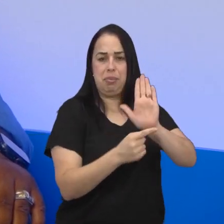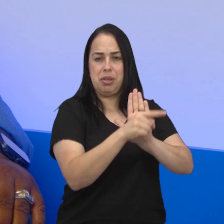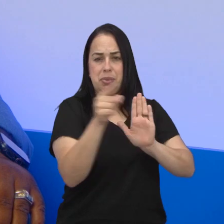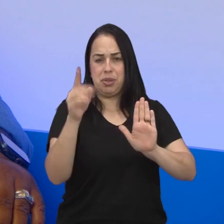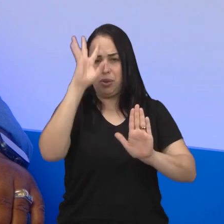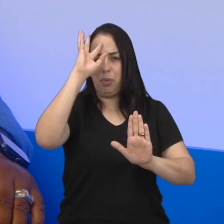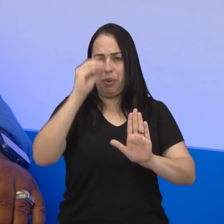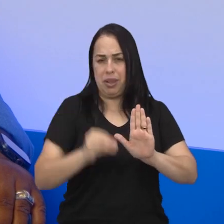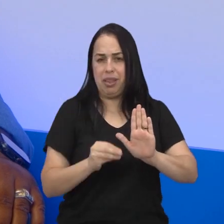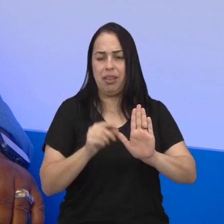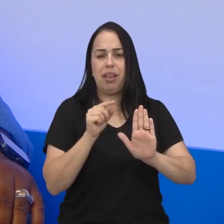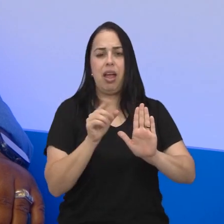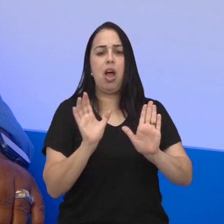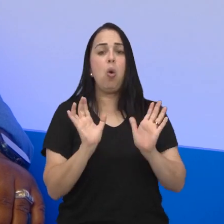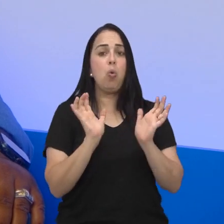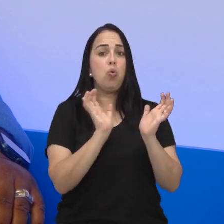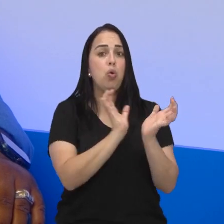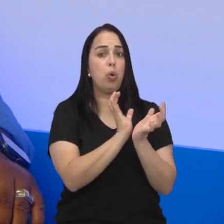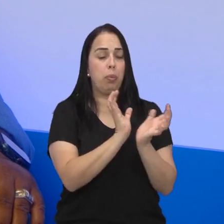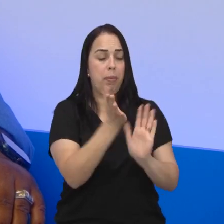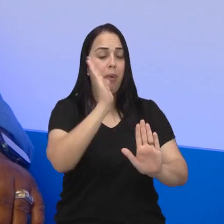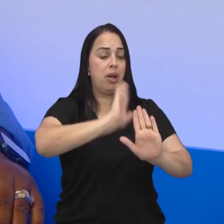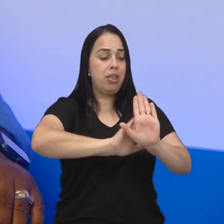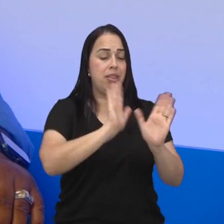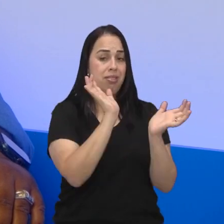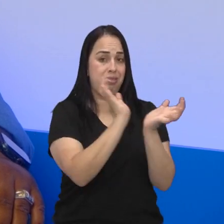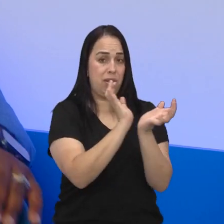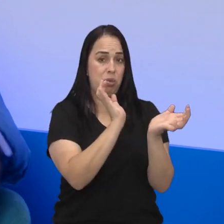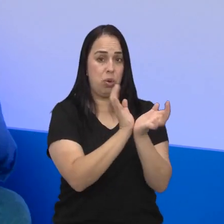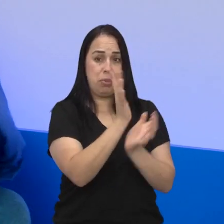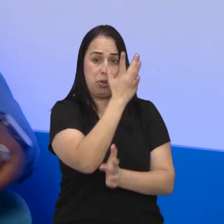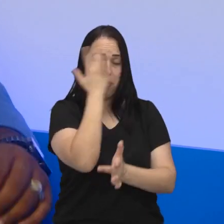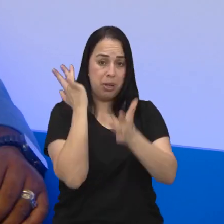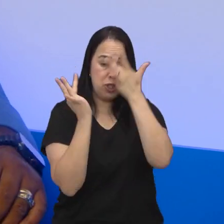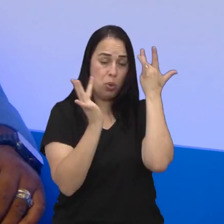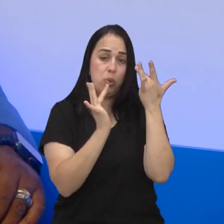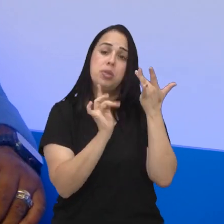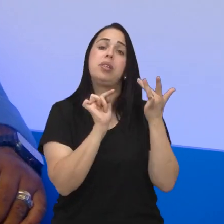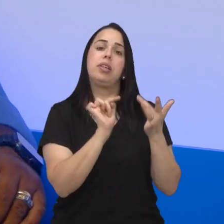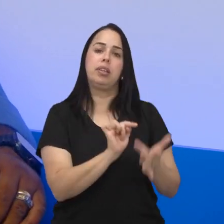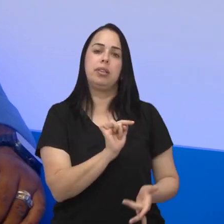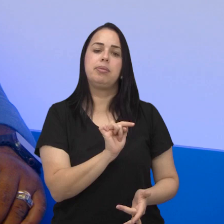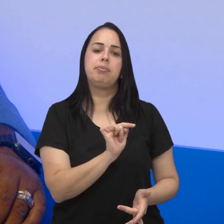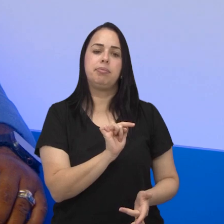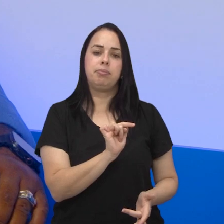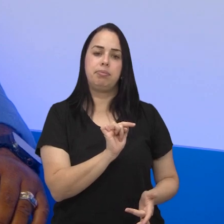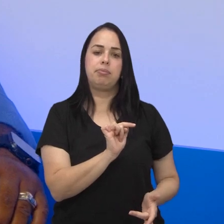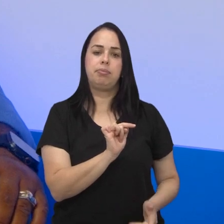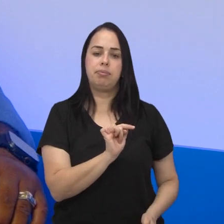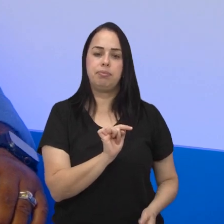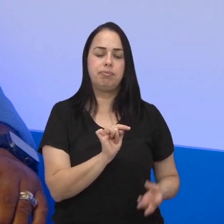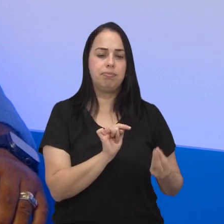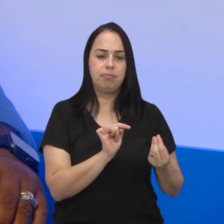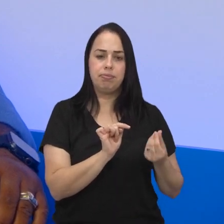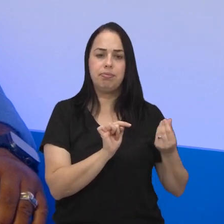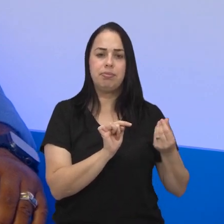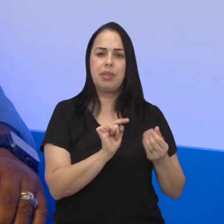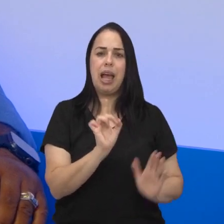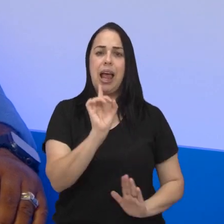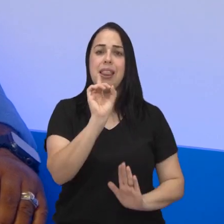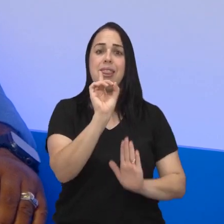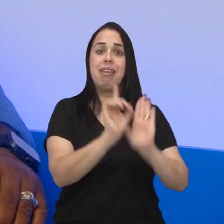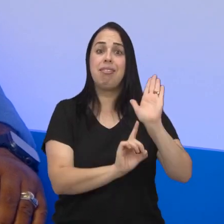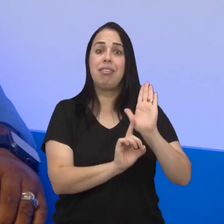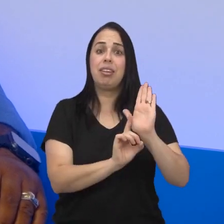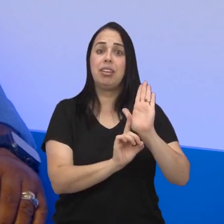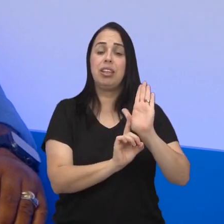vamos dizer, para as pessoas entenderem, vamos dizer que é um grupo, tá? Um grupo de pessoas, tá? Que eles vão